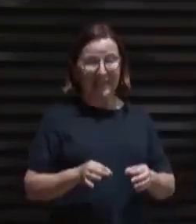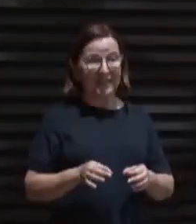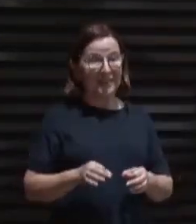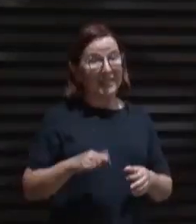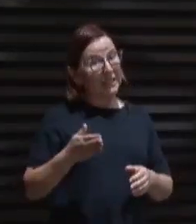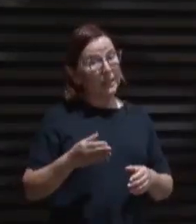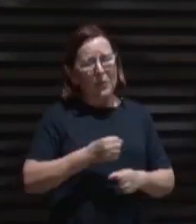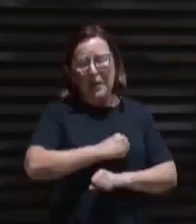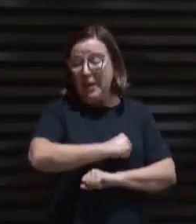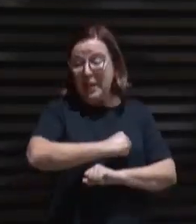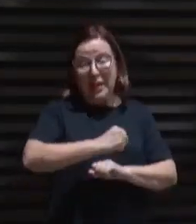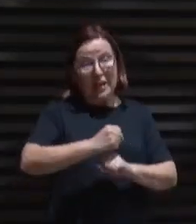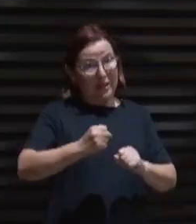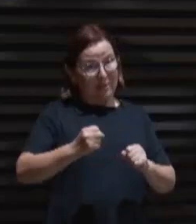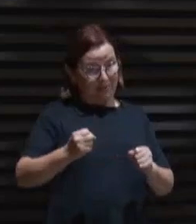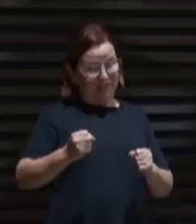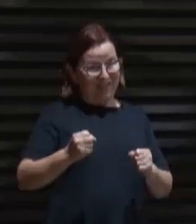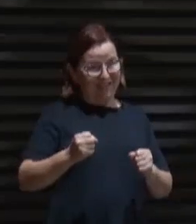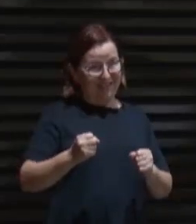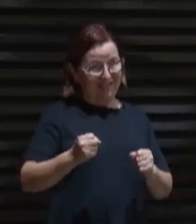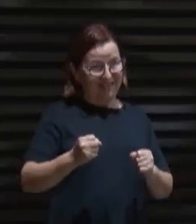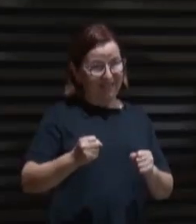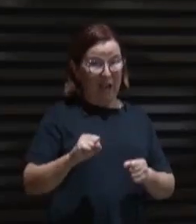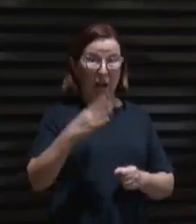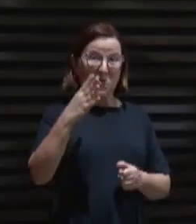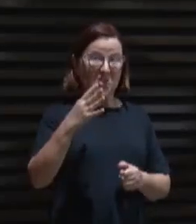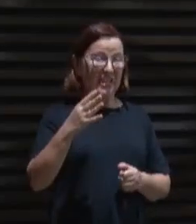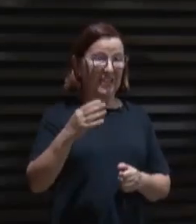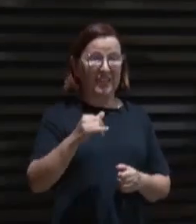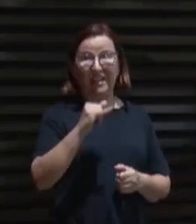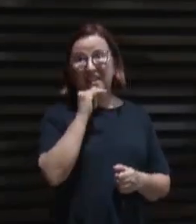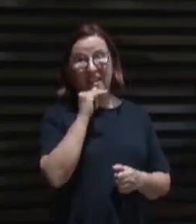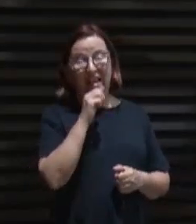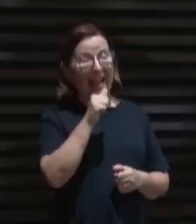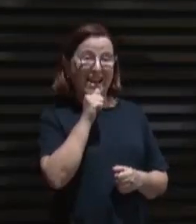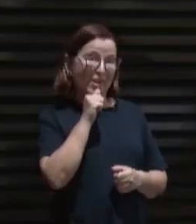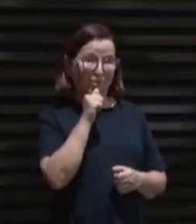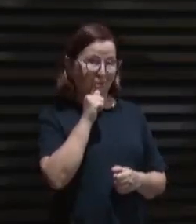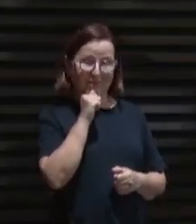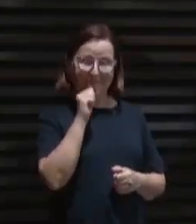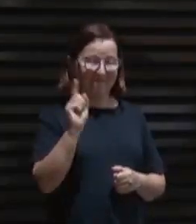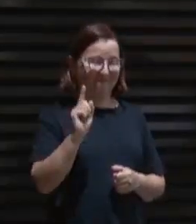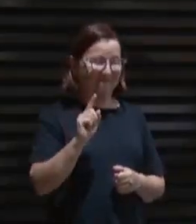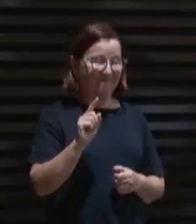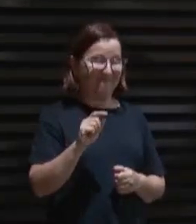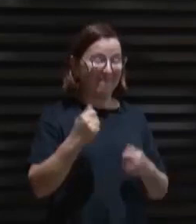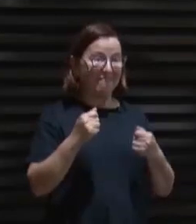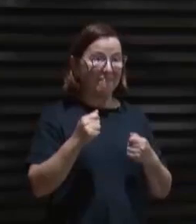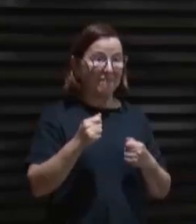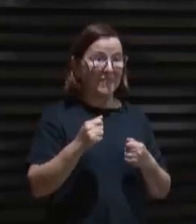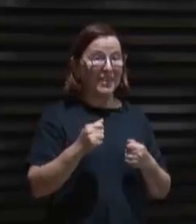de ser produzida pelo acaso. Tem que ter uma mente inteligente por trás.